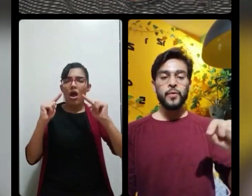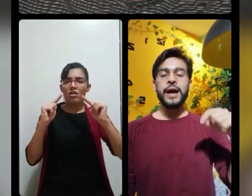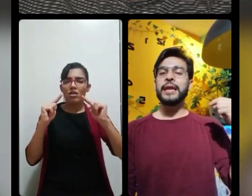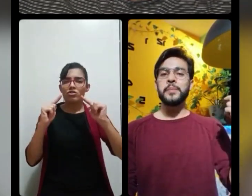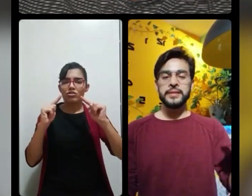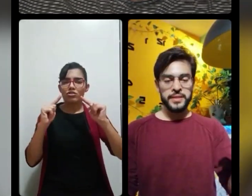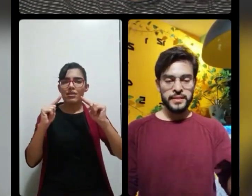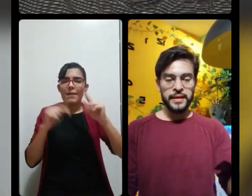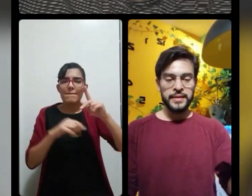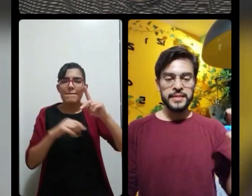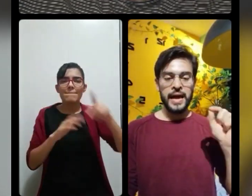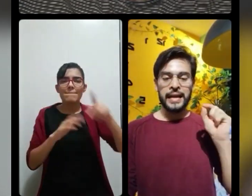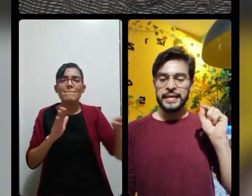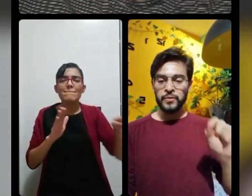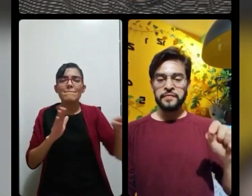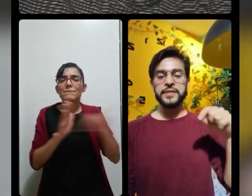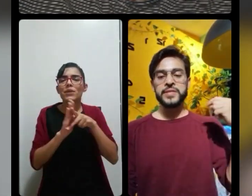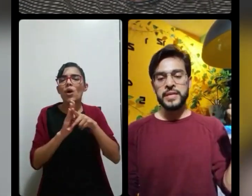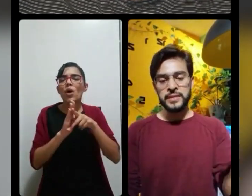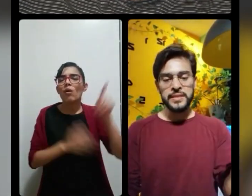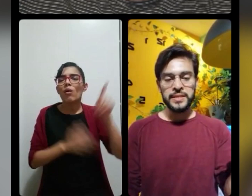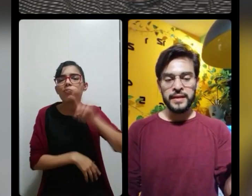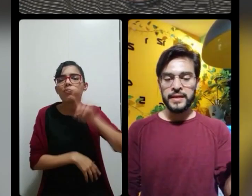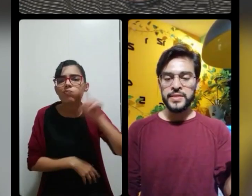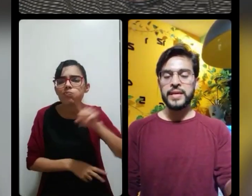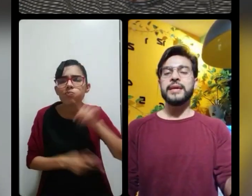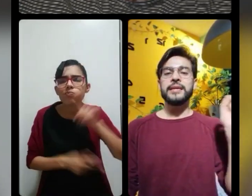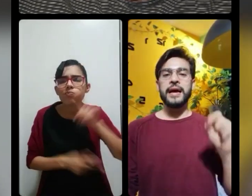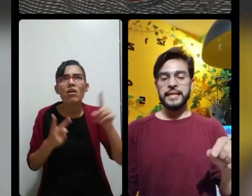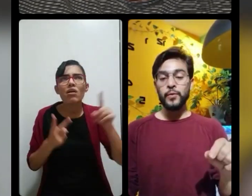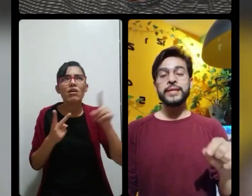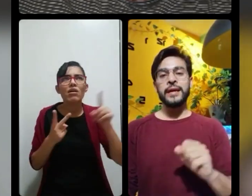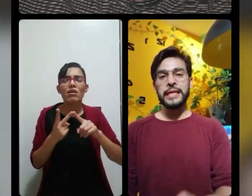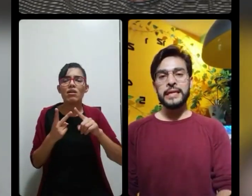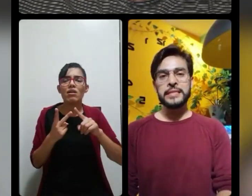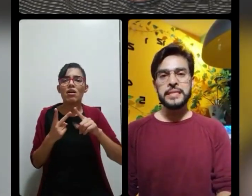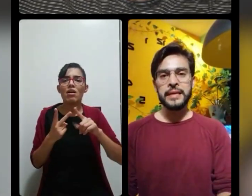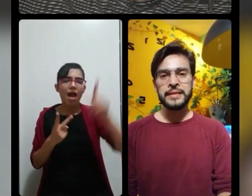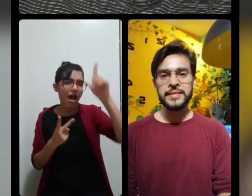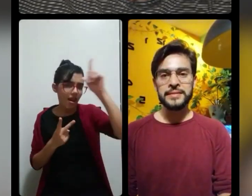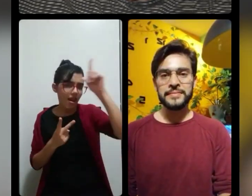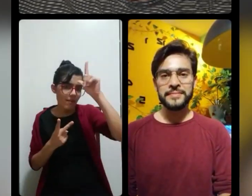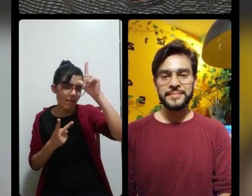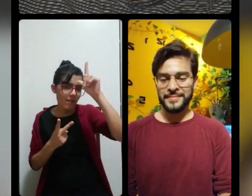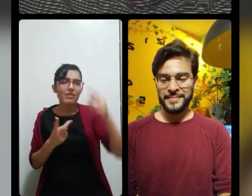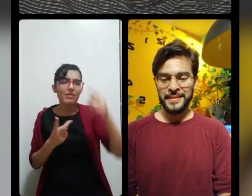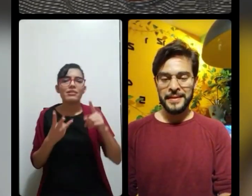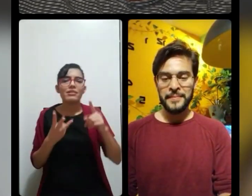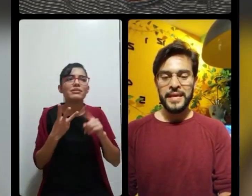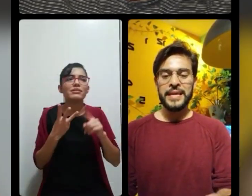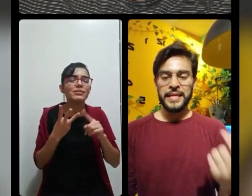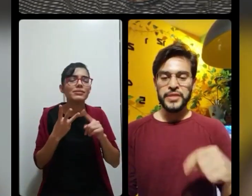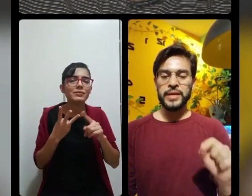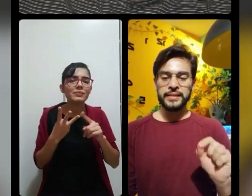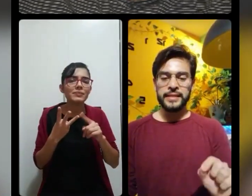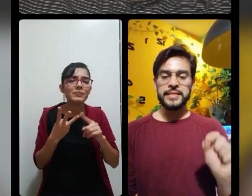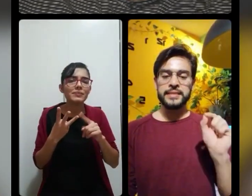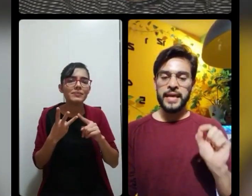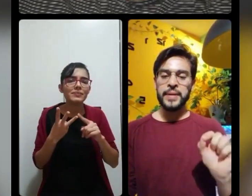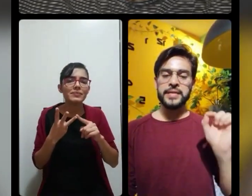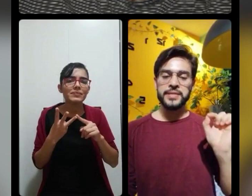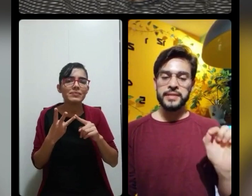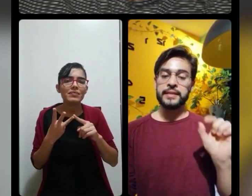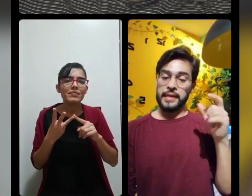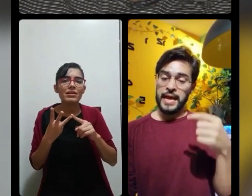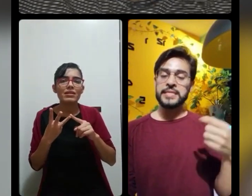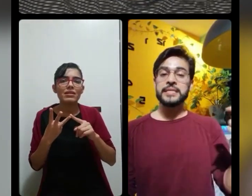a língua alemã de sinais, a língua francesa de sinais e a língua italiana de sinais. Né? E nisso ele diz,